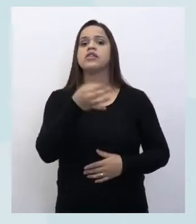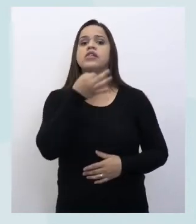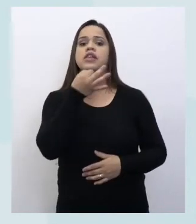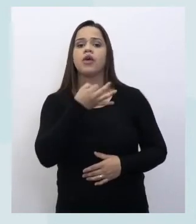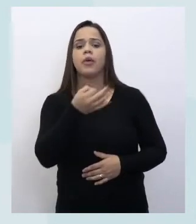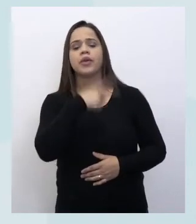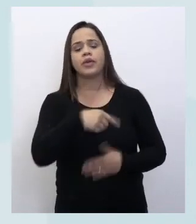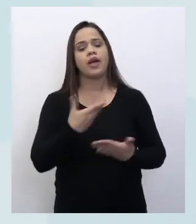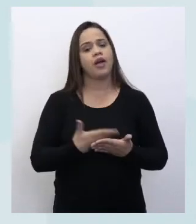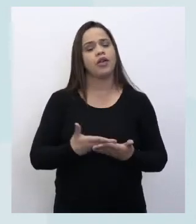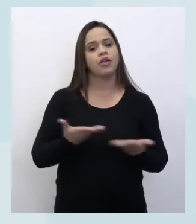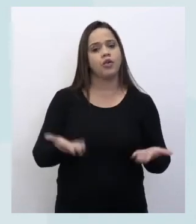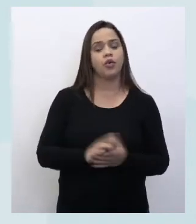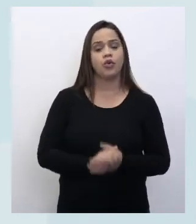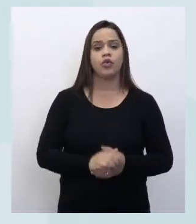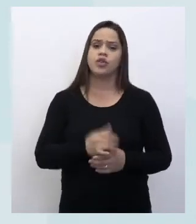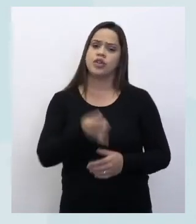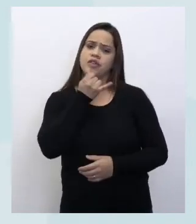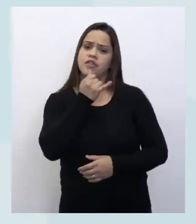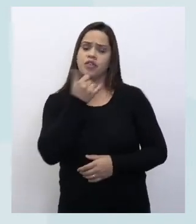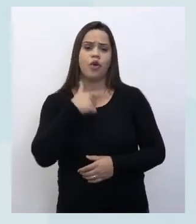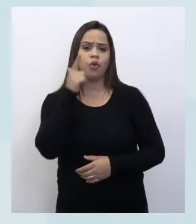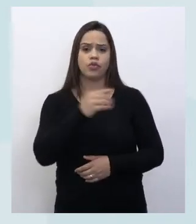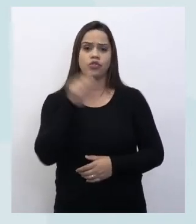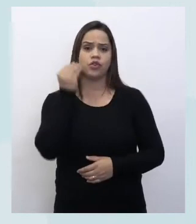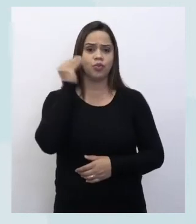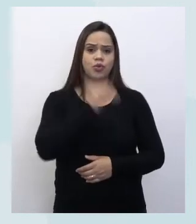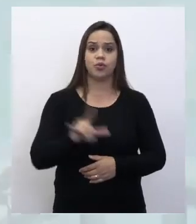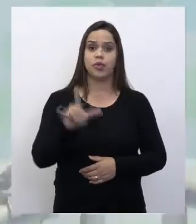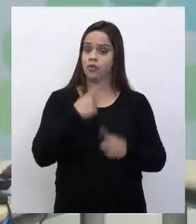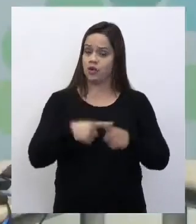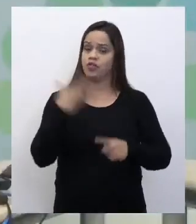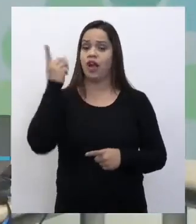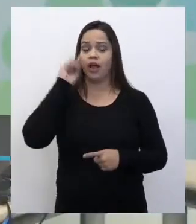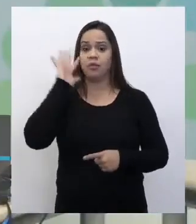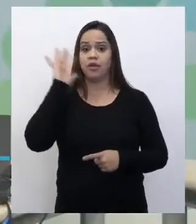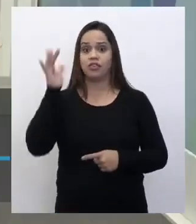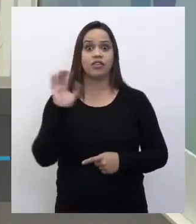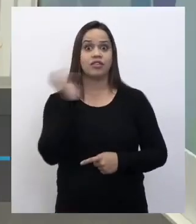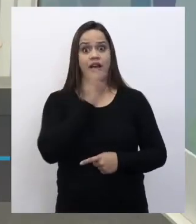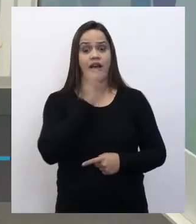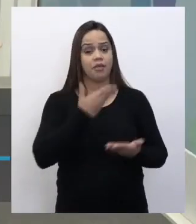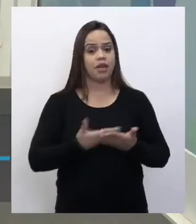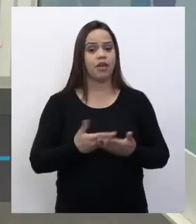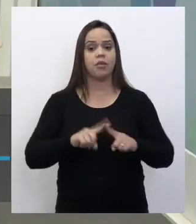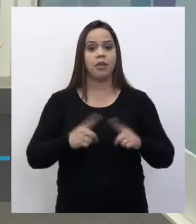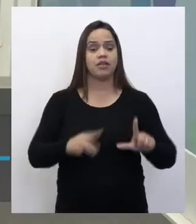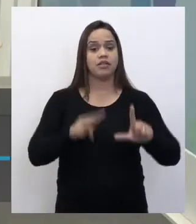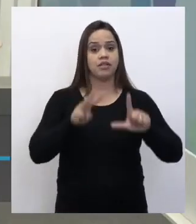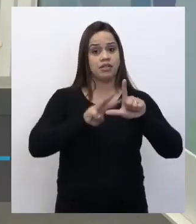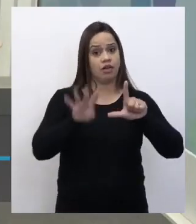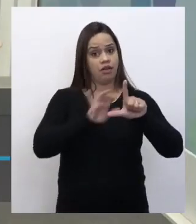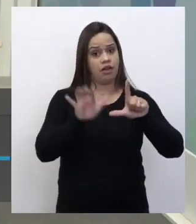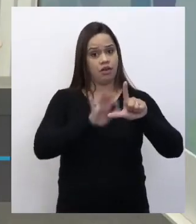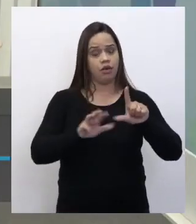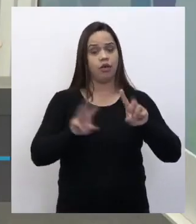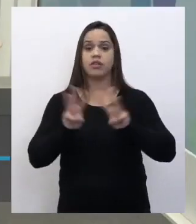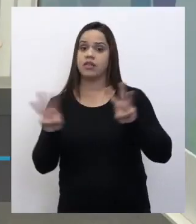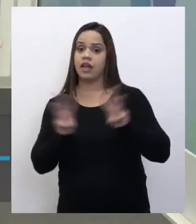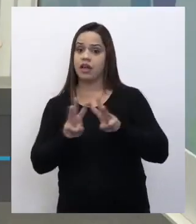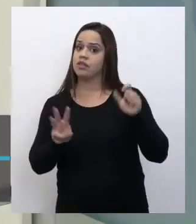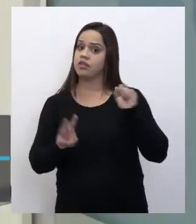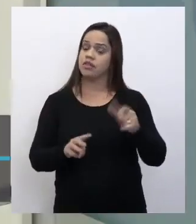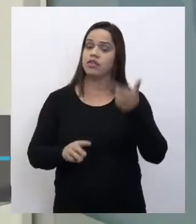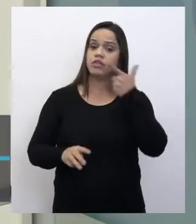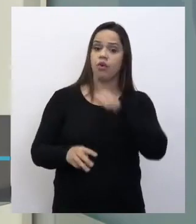hoje. Infelizmente, não deu tempo de mandar os beijos, porque eu imaginei que ia ser corrido. Ah, tudo bem, mas ó, tem o QR Code e também tem um link. Se vocês não conseguirem lá